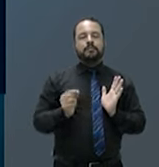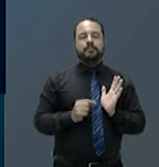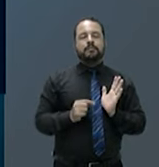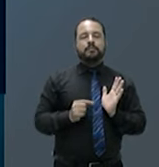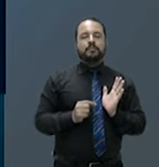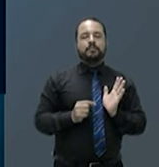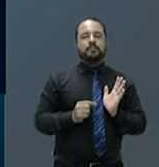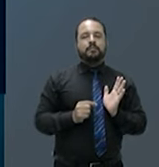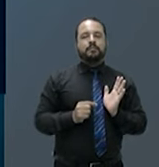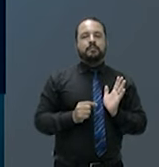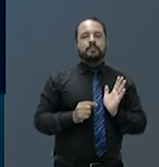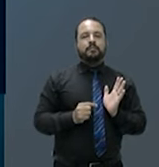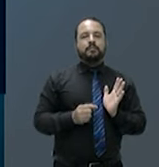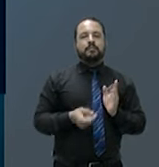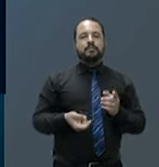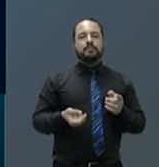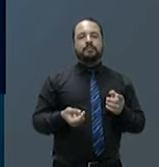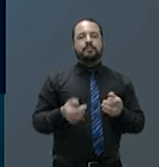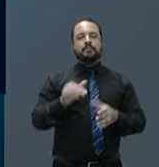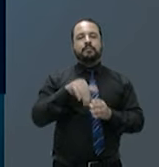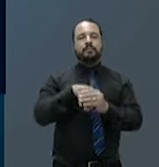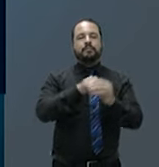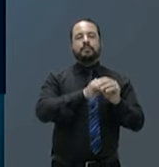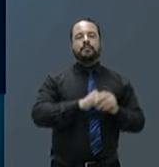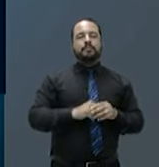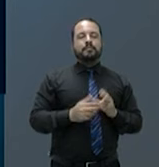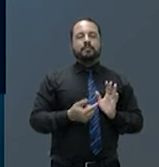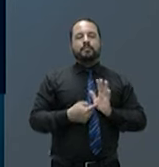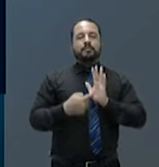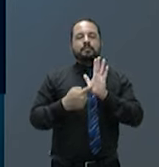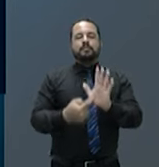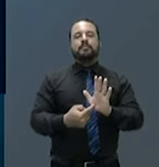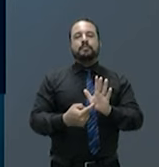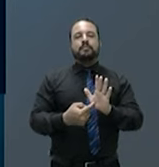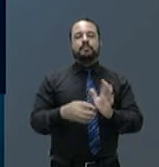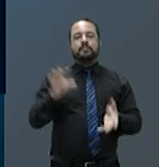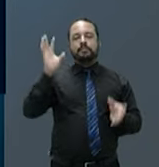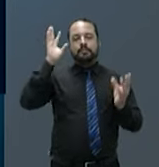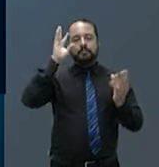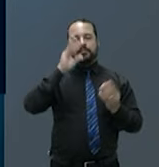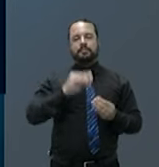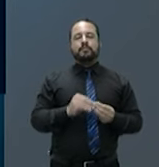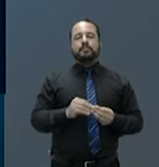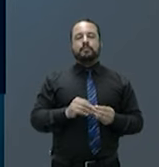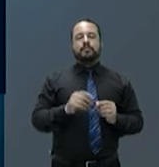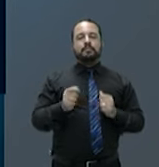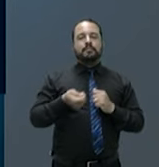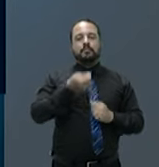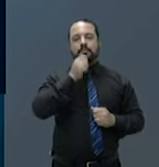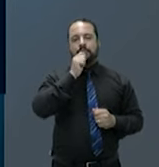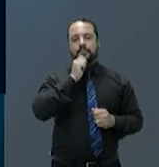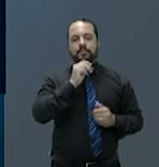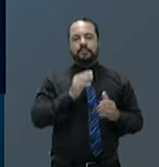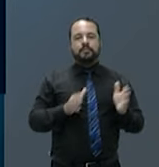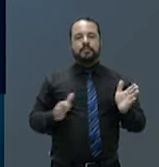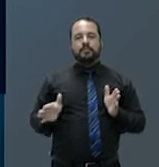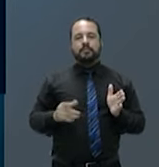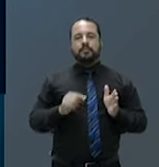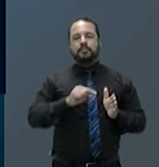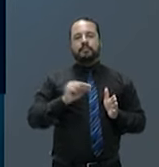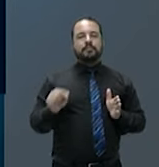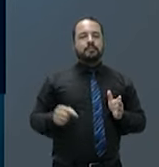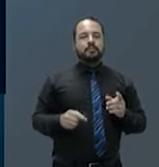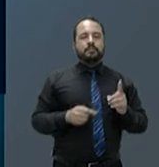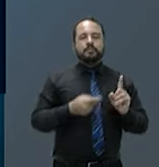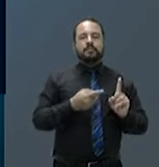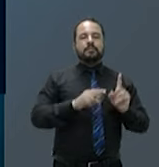que o voto visto manifestou. Vale assinalar que, ainda que se concluísse pela possível ausência de conformidade entre o referido